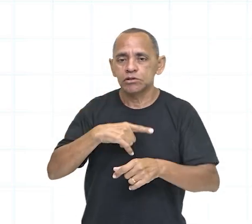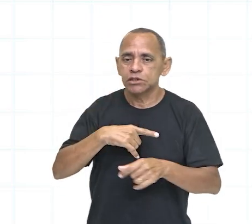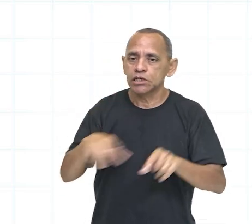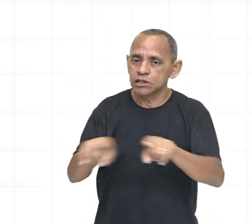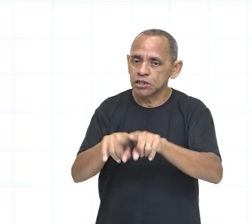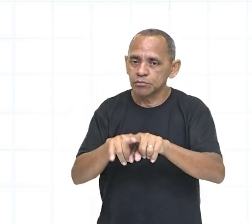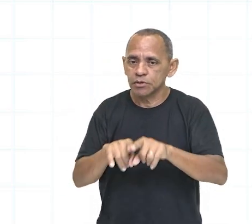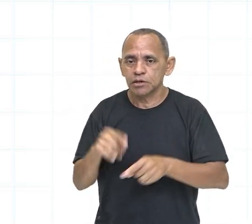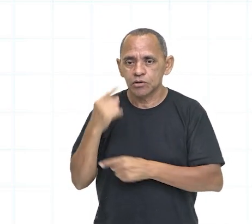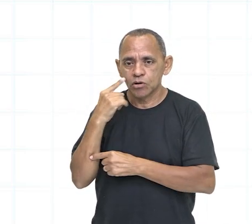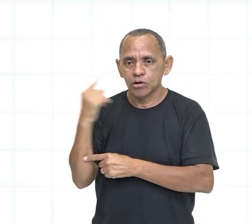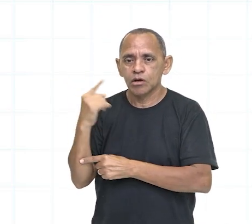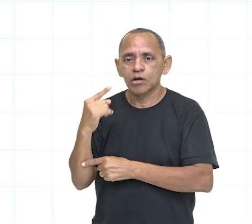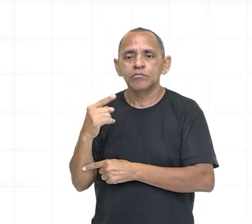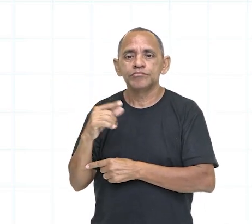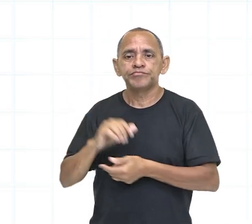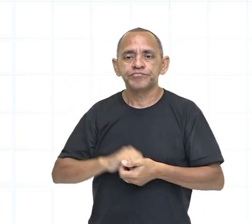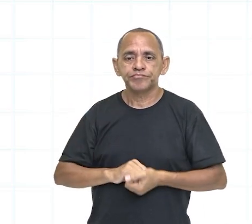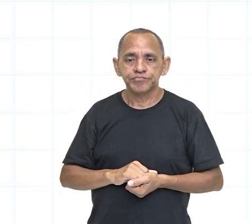um pouquinho do texto.